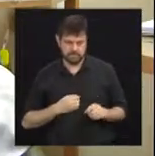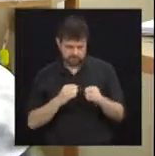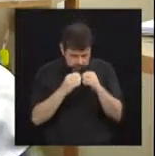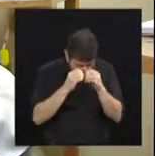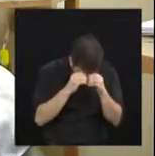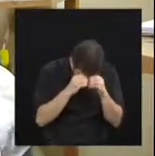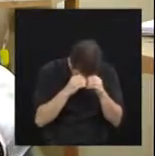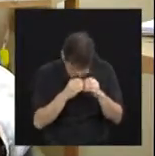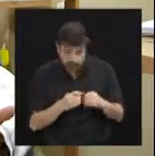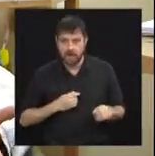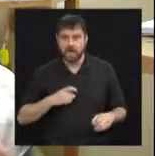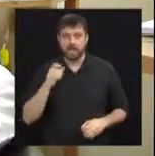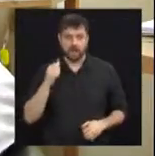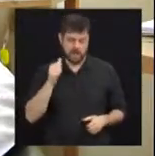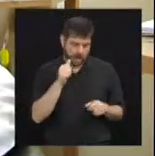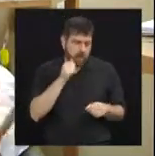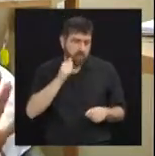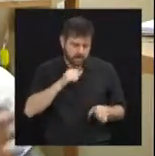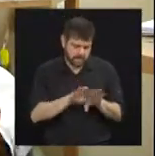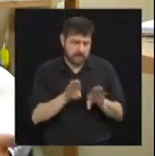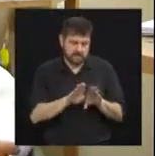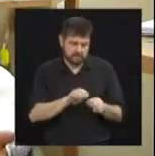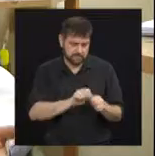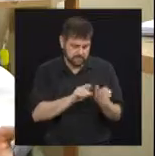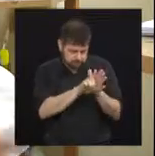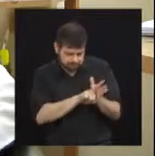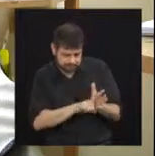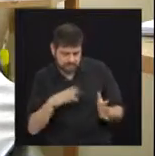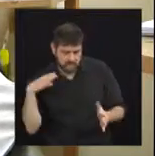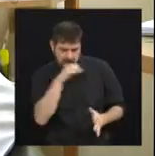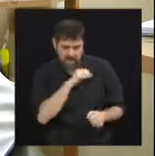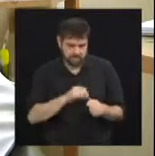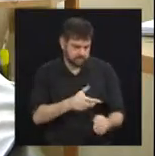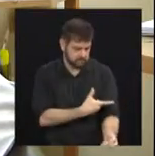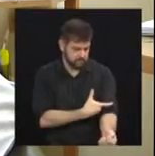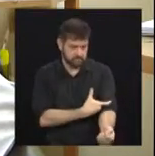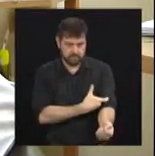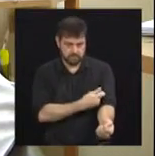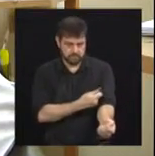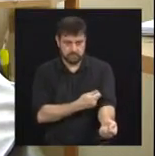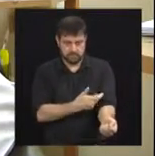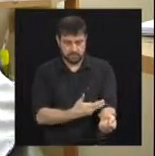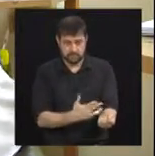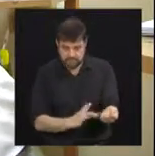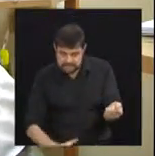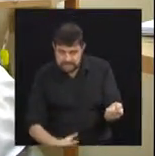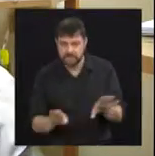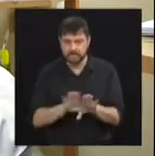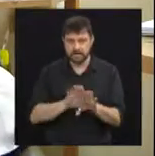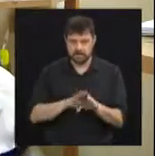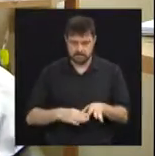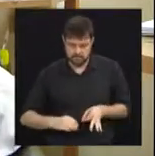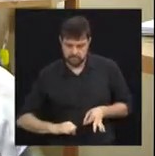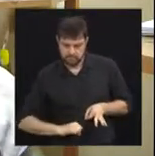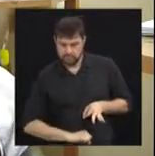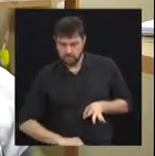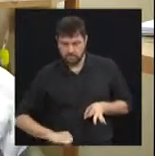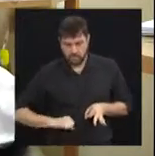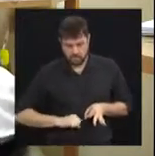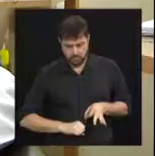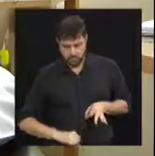que nós solicitamos às mulheres também são exames rápidos, feitos através de coleta de sangue. Ultrassom transvaginal, a maioria das mulheres já